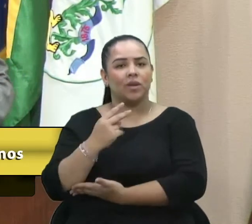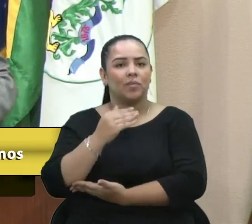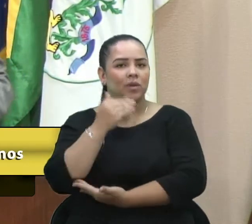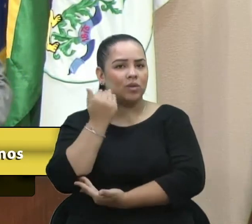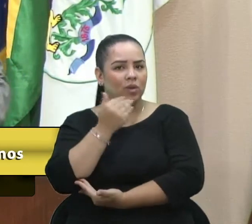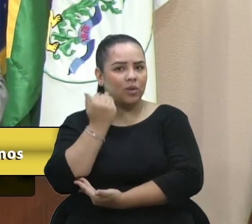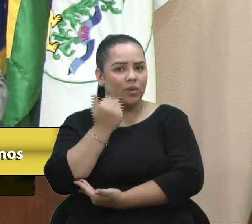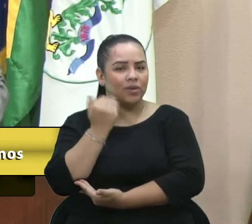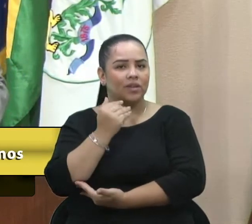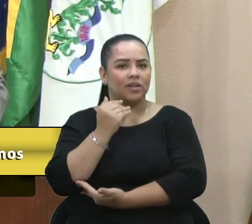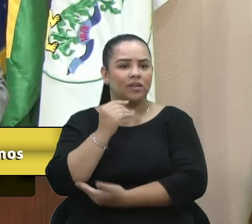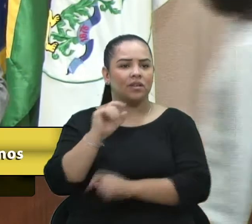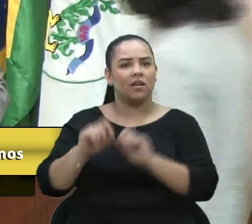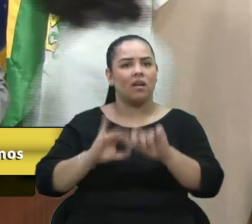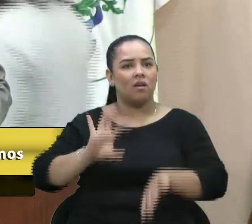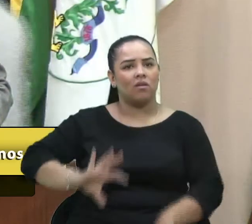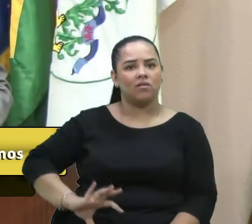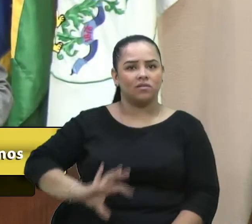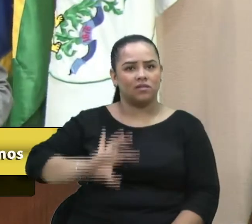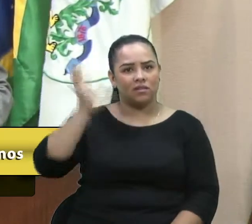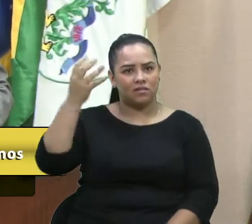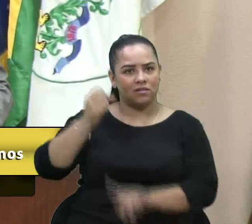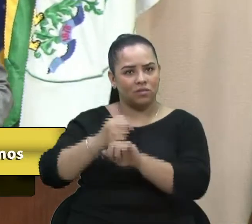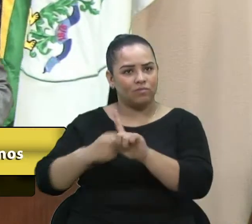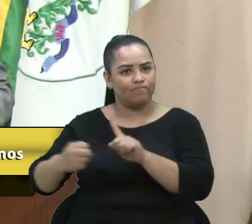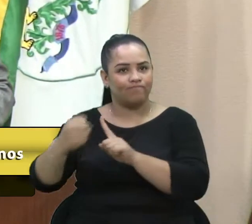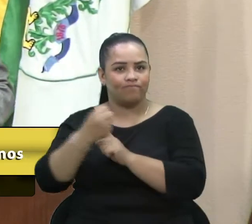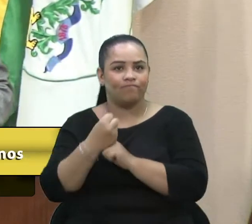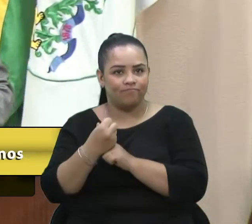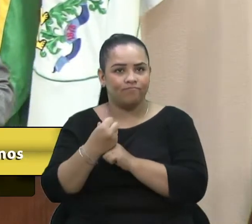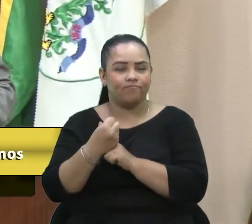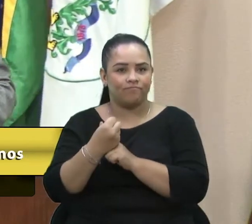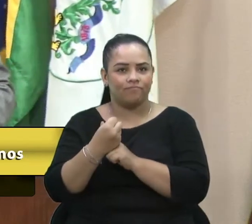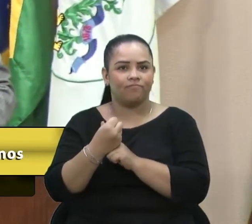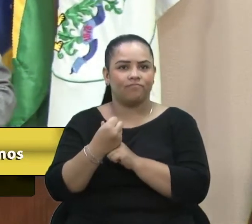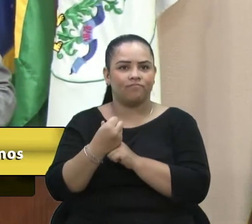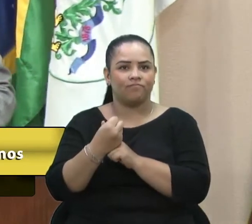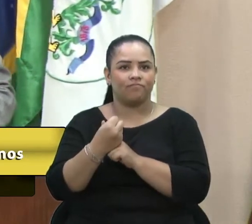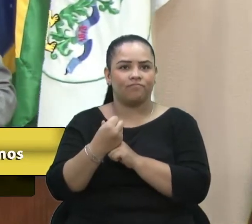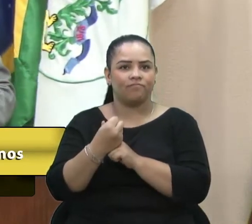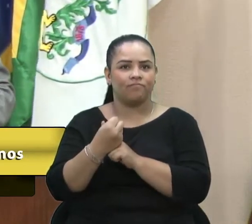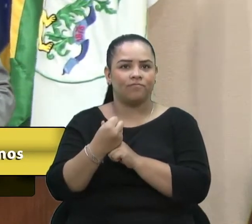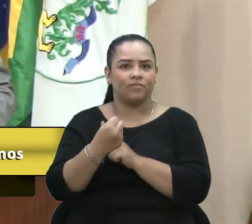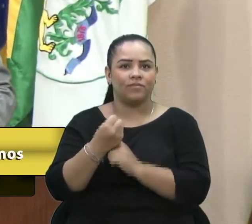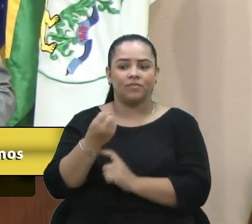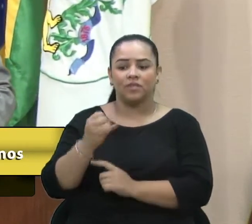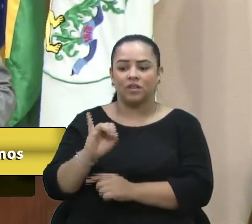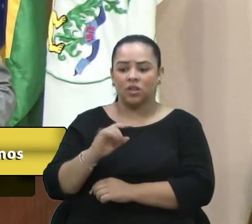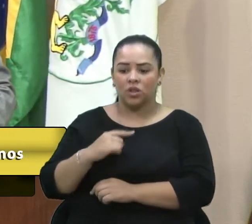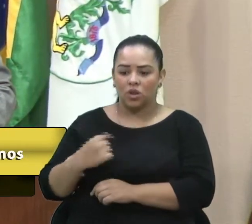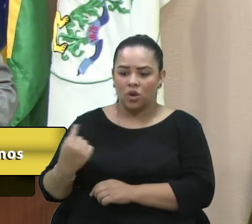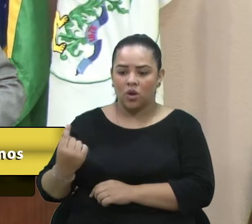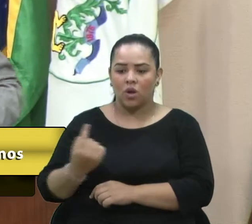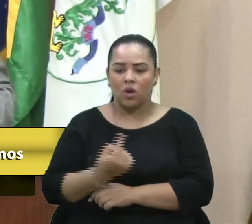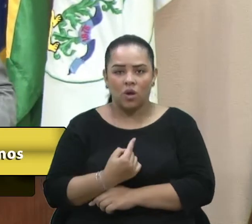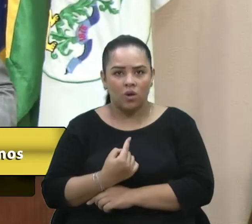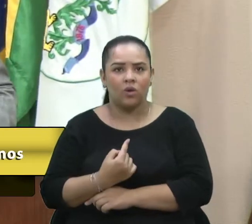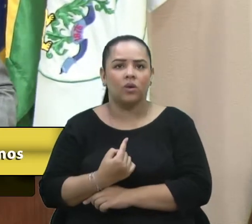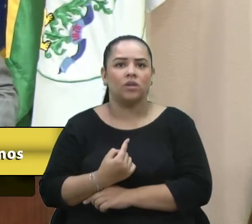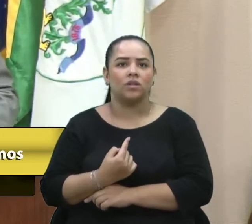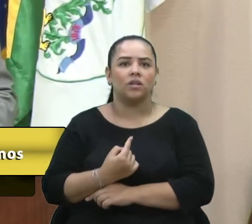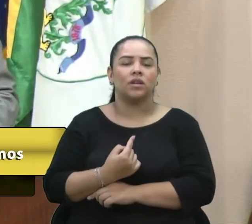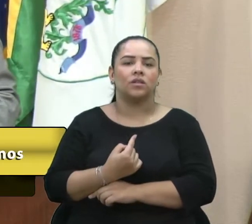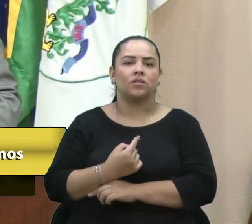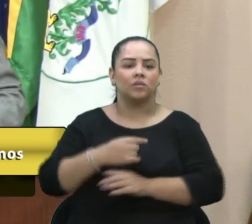que tem acontecido em nossa sociedade. E quando nós, parlamentares, buscamos